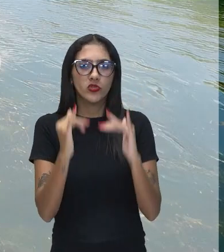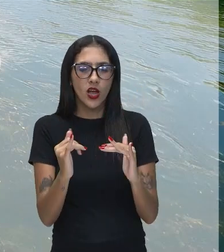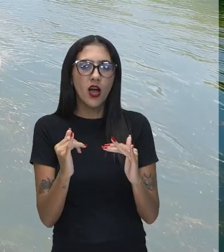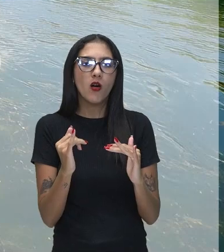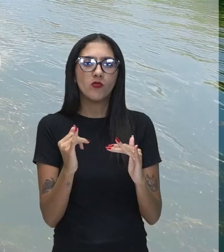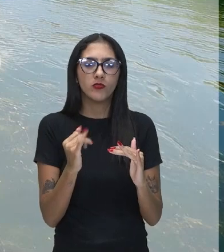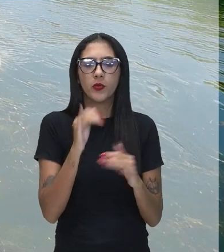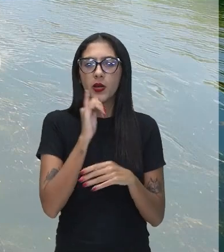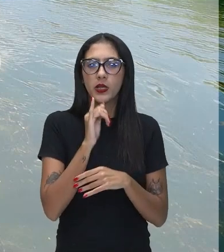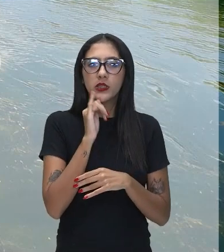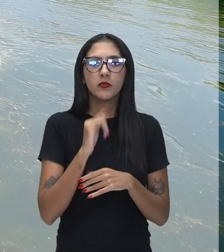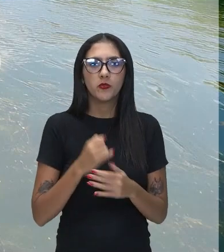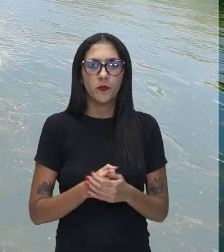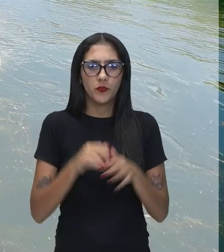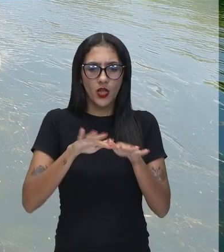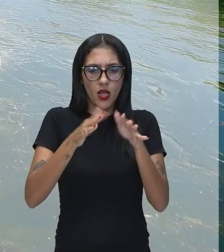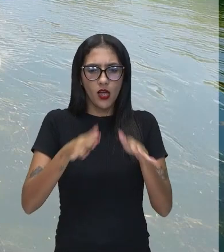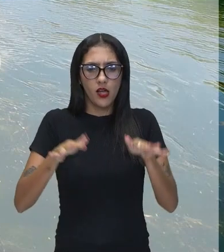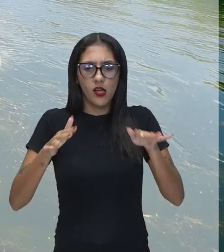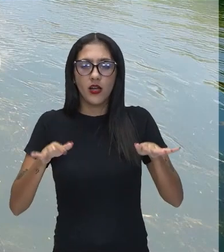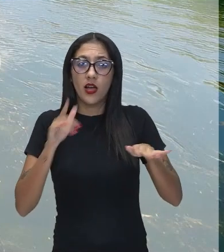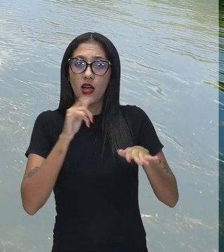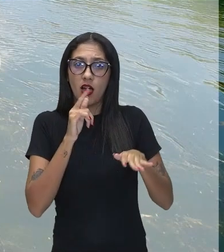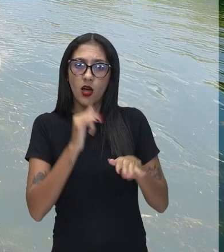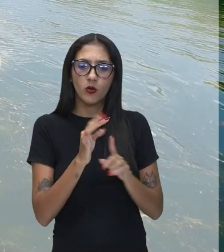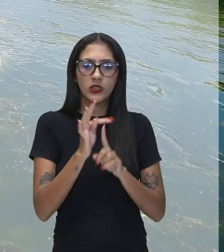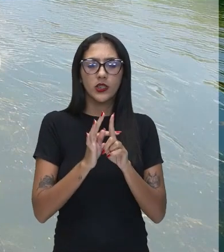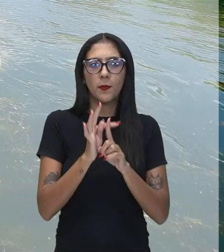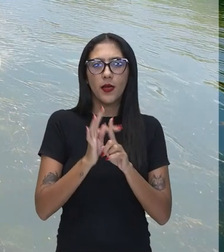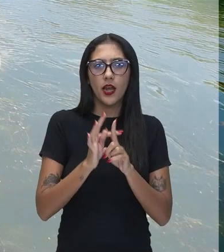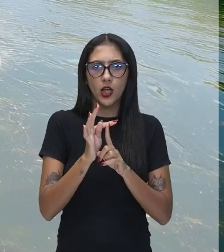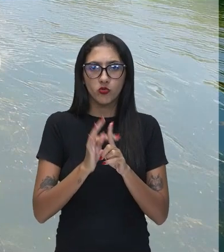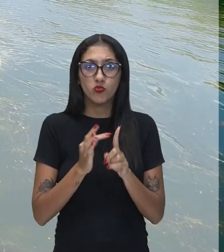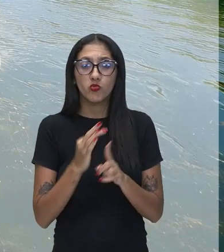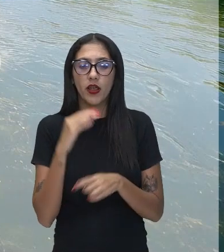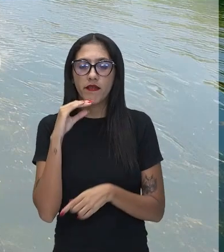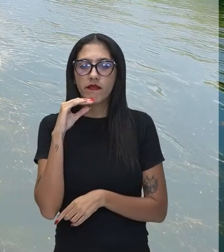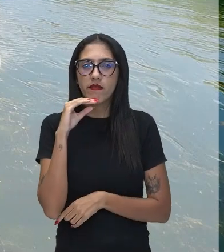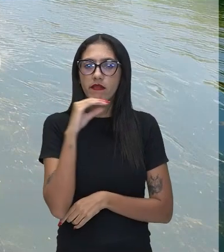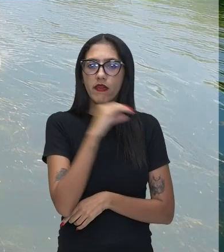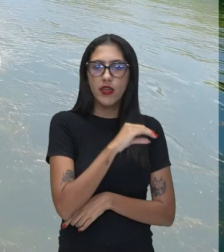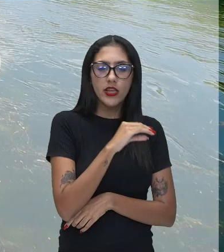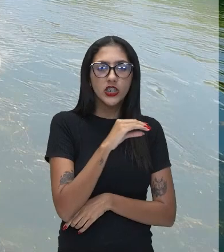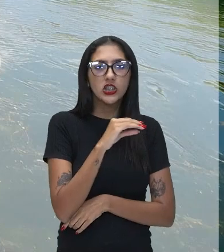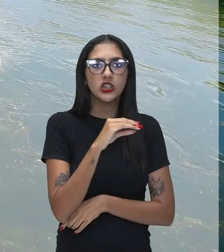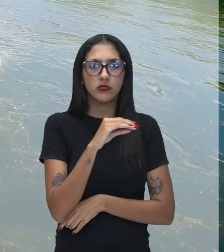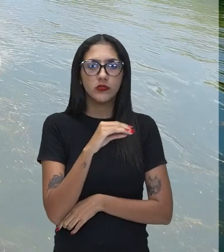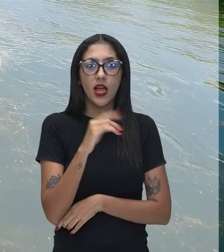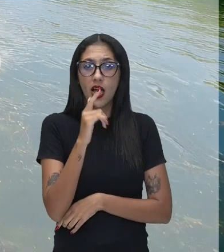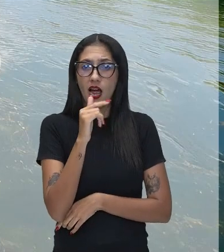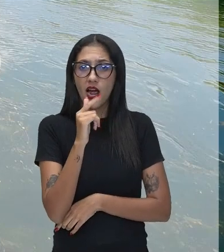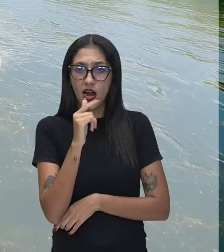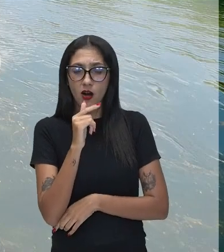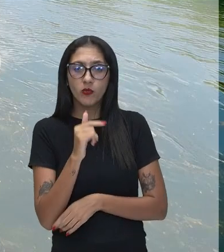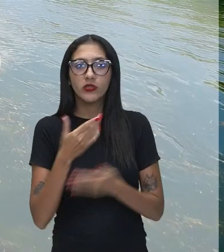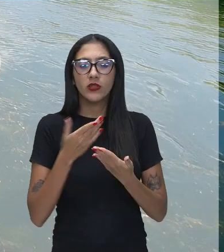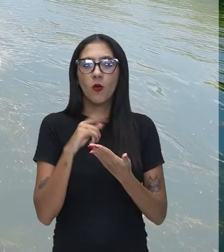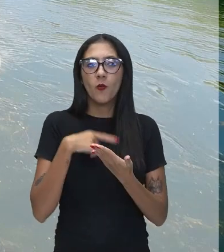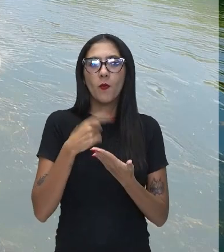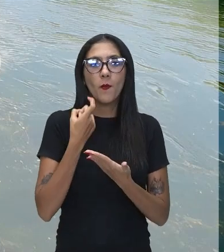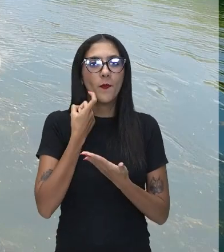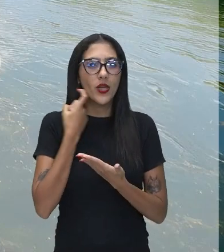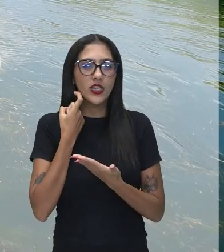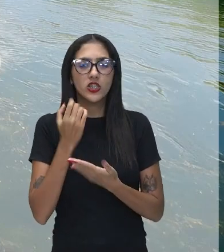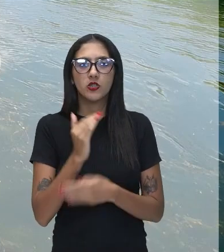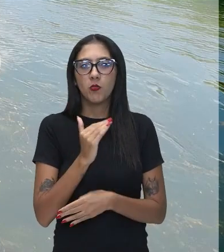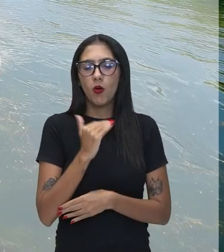da temperatura ou até mesmo da poluição do rio, que os peixes ficam sem oxigênio suficiente. Então, acontece